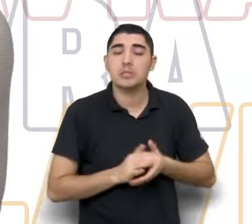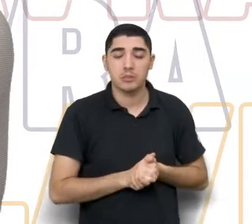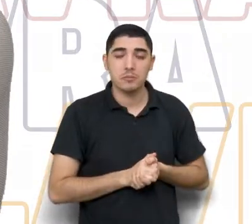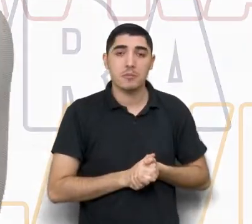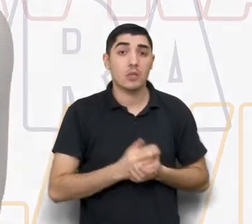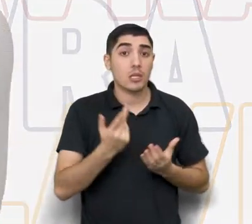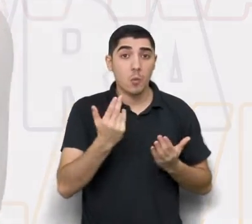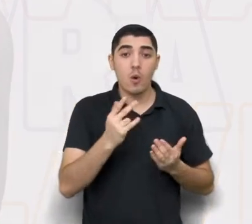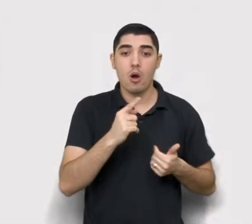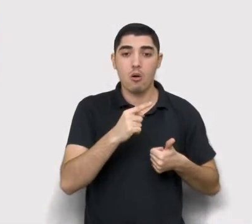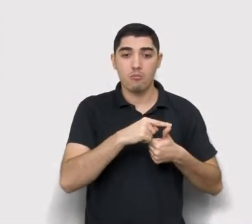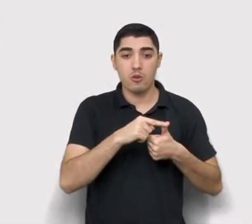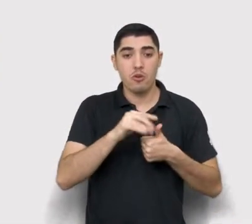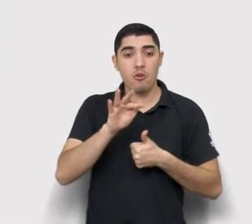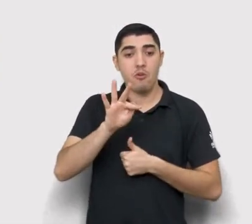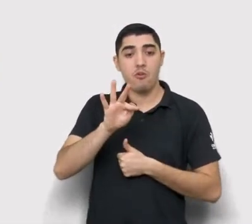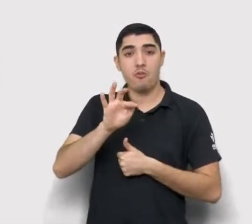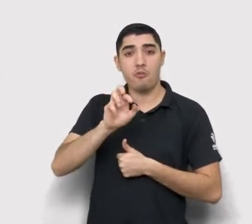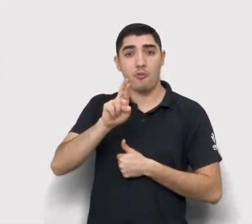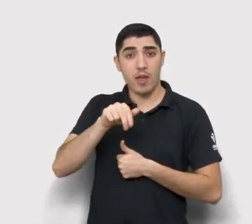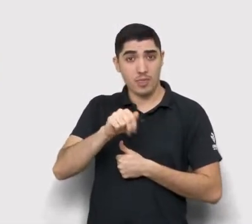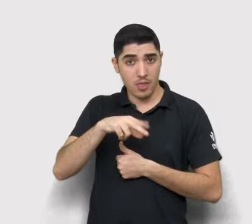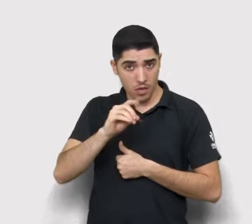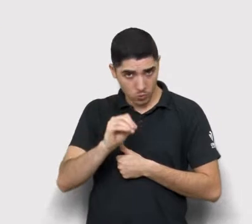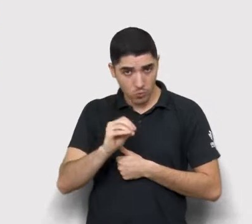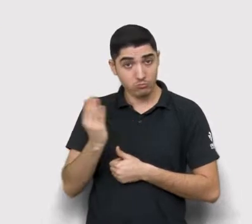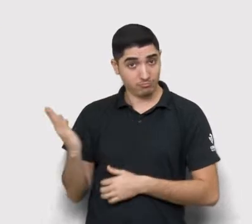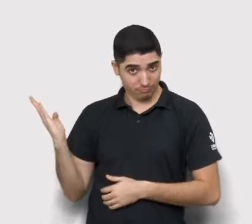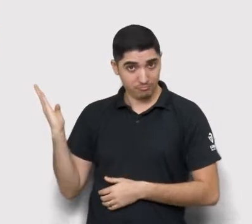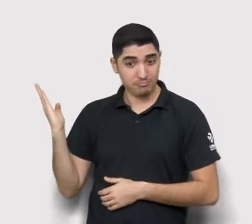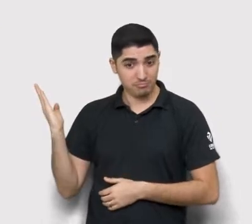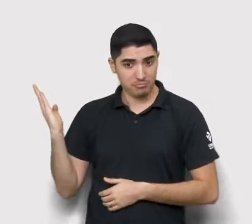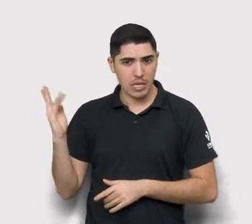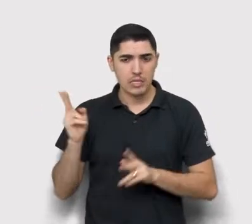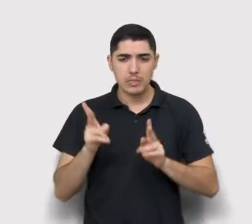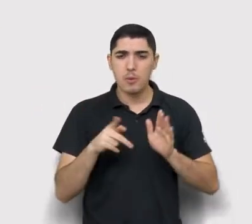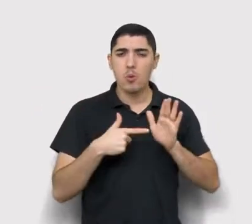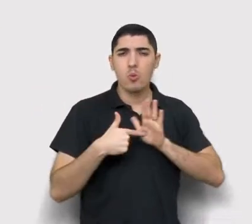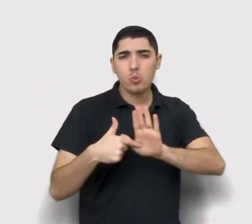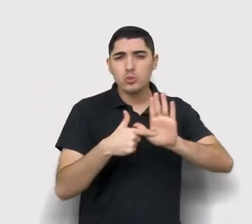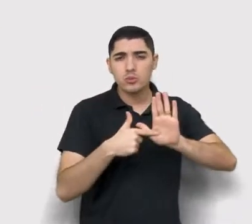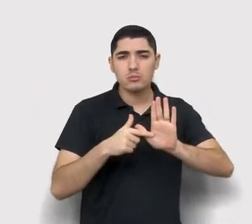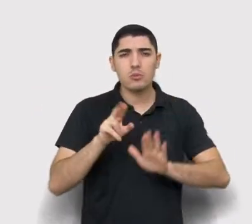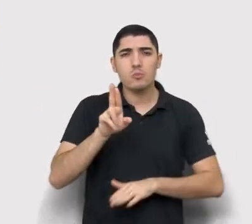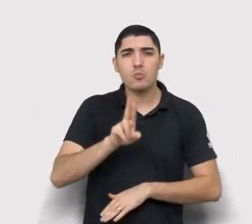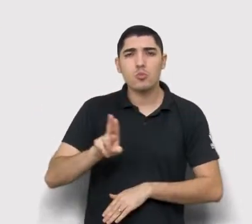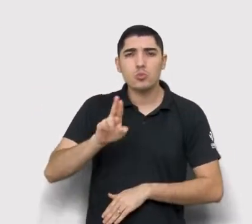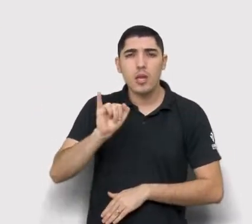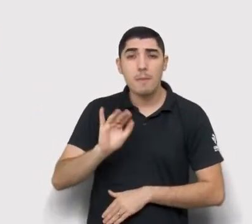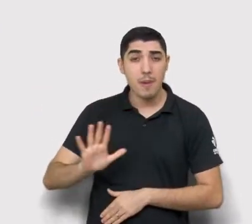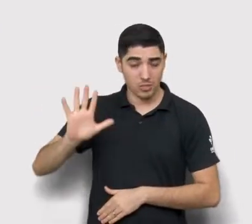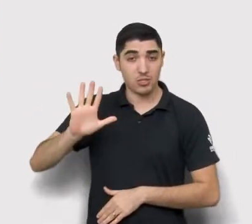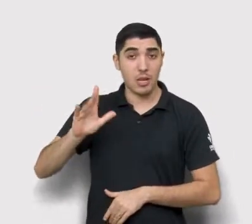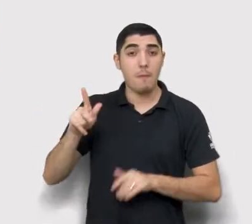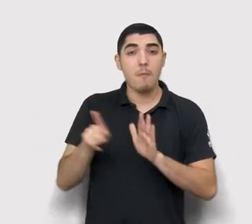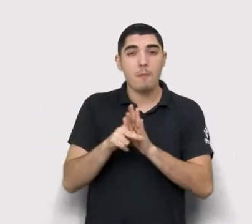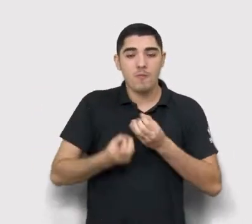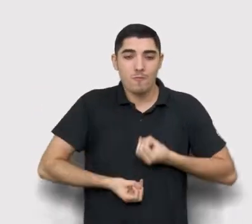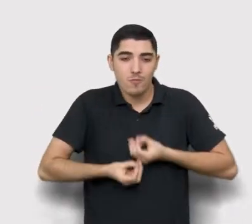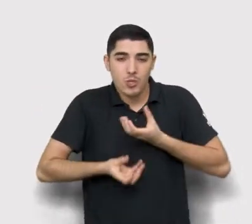Como é o caso do Fernando Selmer, por exemplo, é um poeta imagético, né? O Fernando Selmer, ele trabalha muito com a poesia